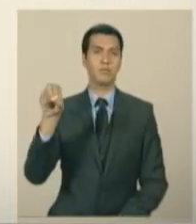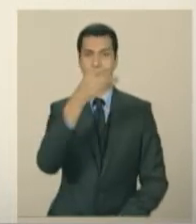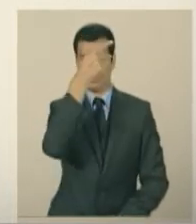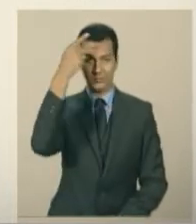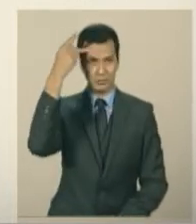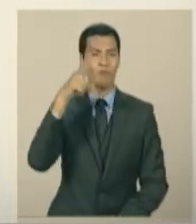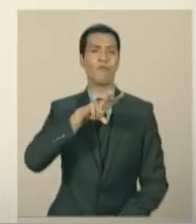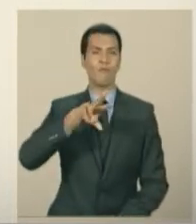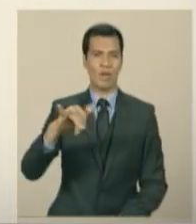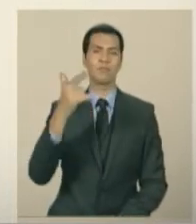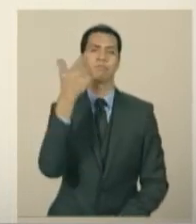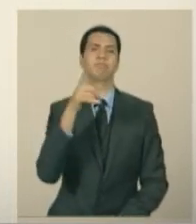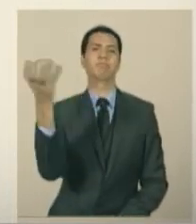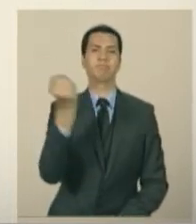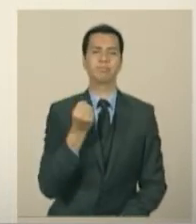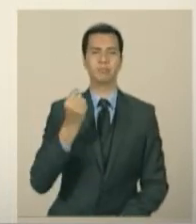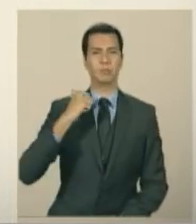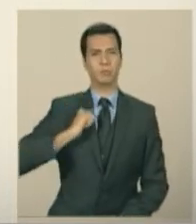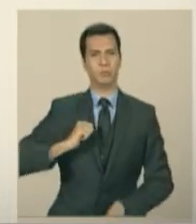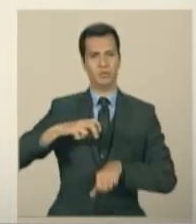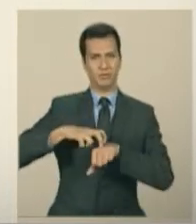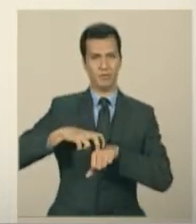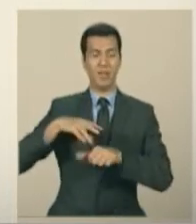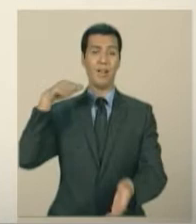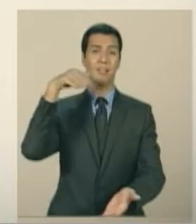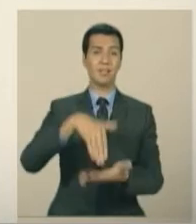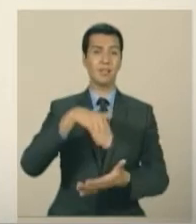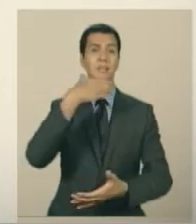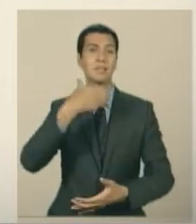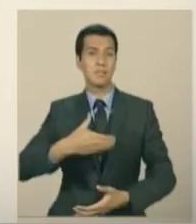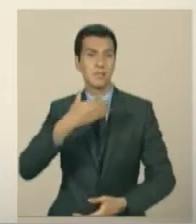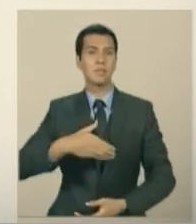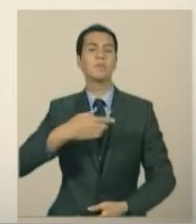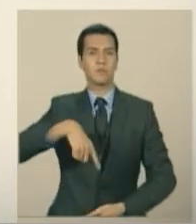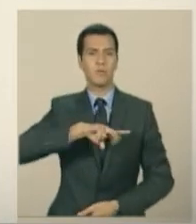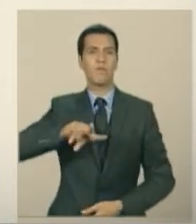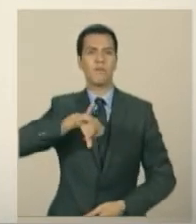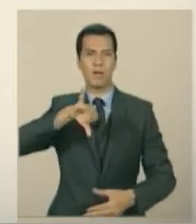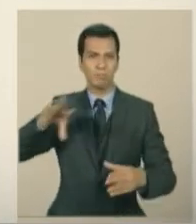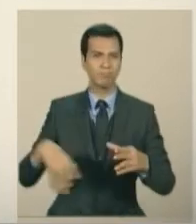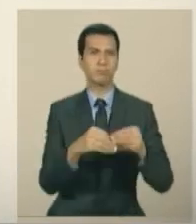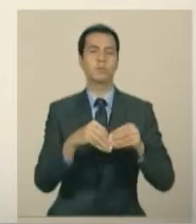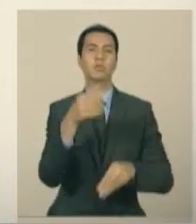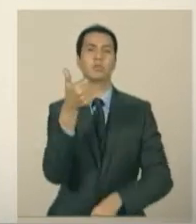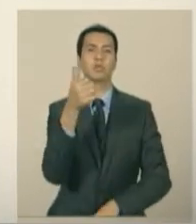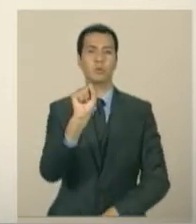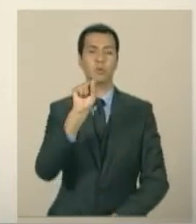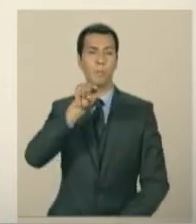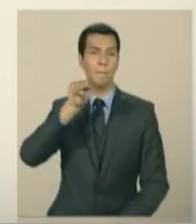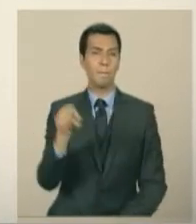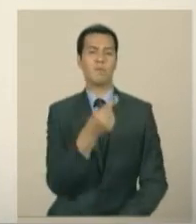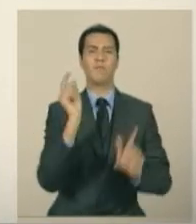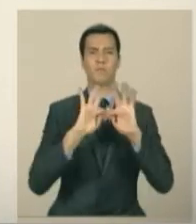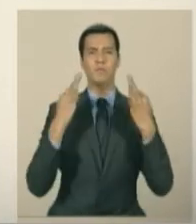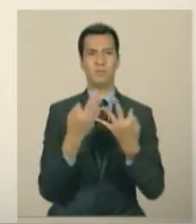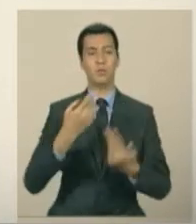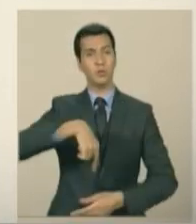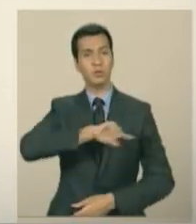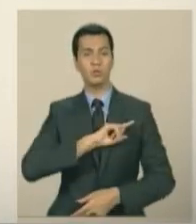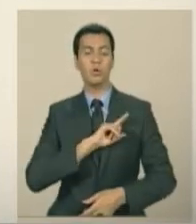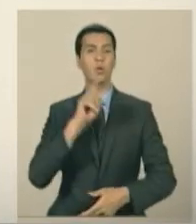até o final do ano vamos atender mais 18 mil famílias Luciano a meta é chegar em